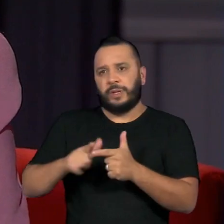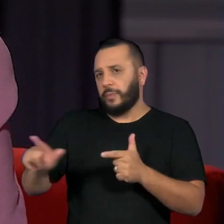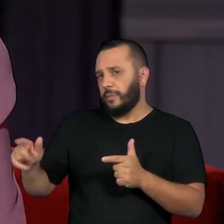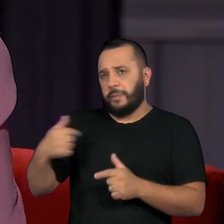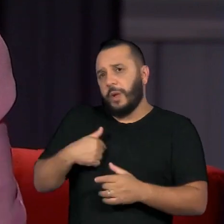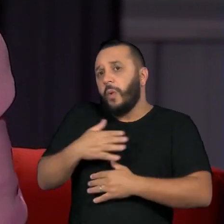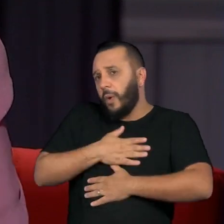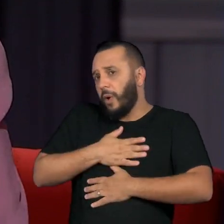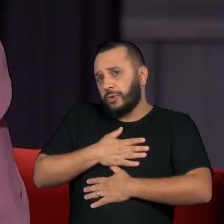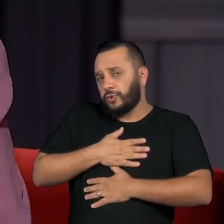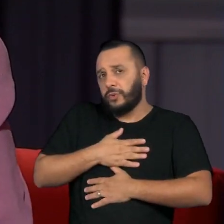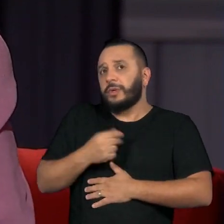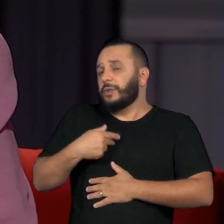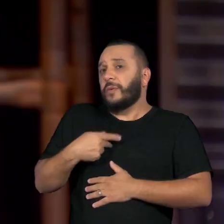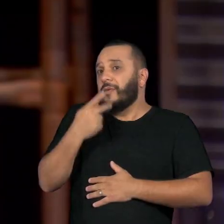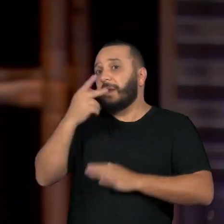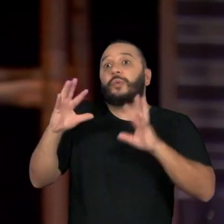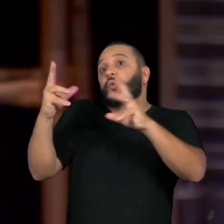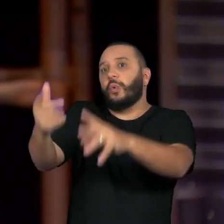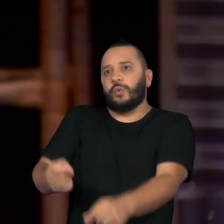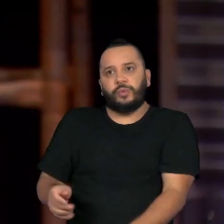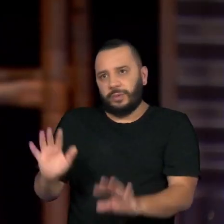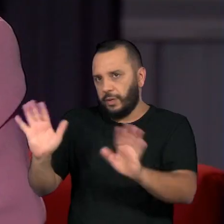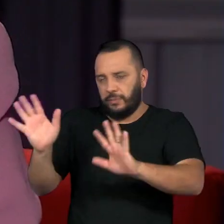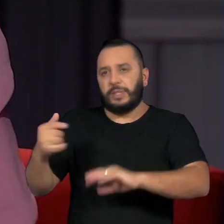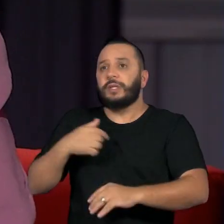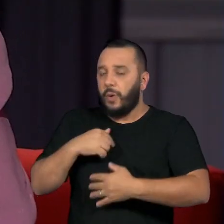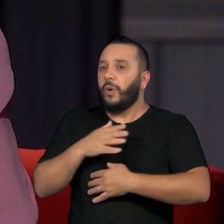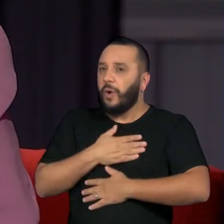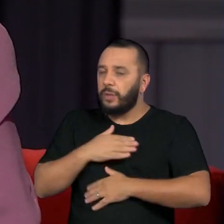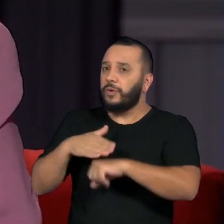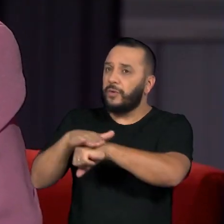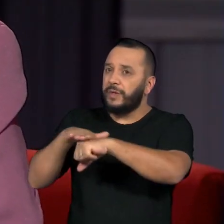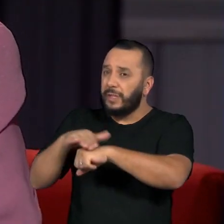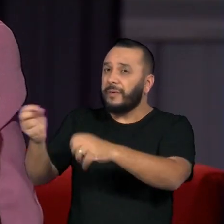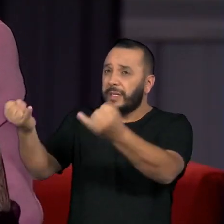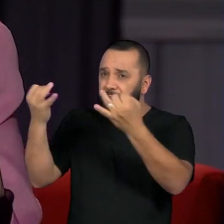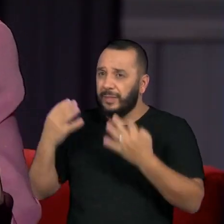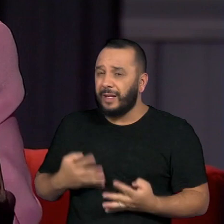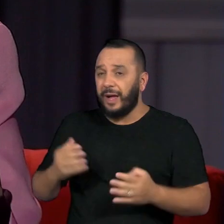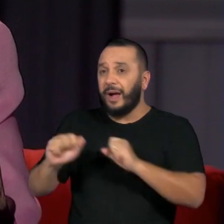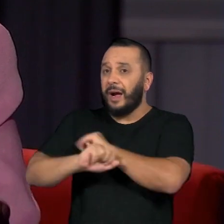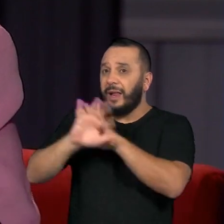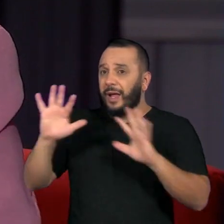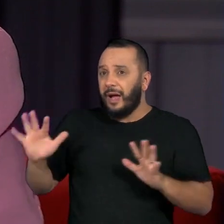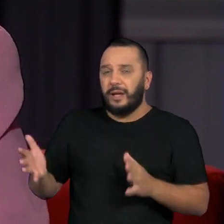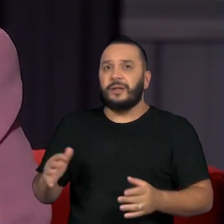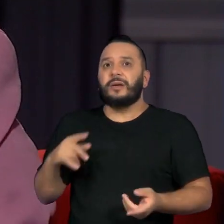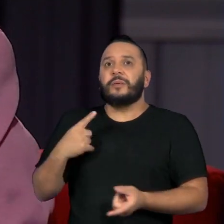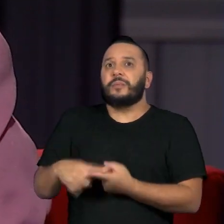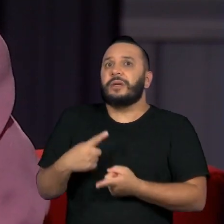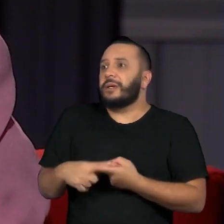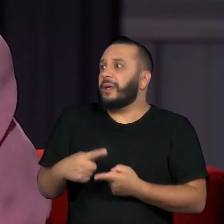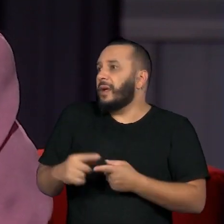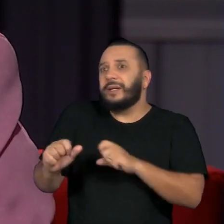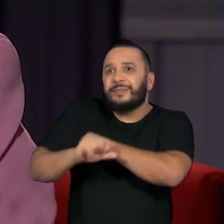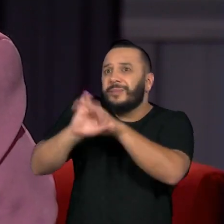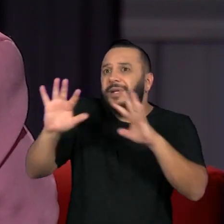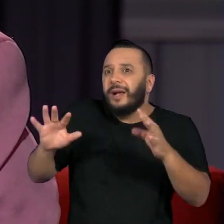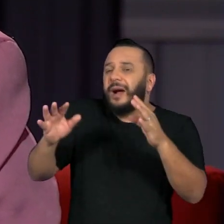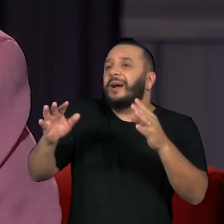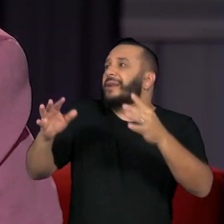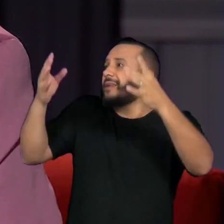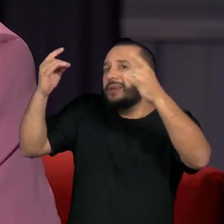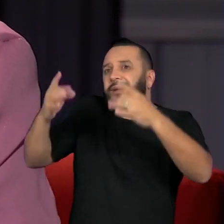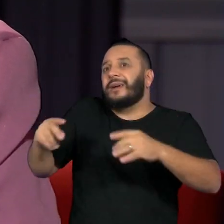gosto muito, eu não posso falar por todas, né? Tá. Mas assim, quando a gente conversa, a gente fala muito, pô, por que os caras não deixam claro pra gente o que eles